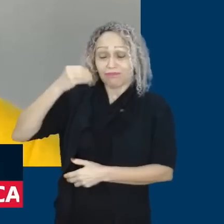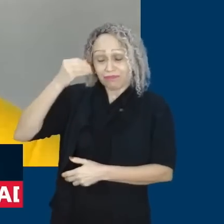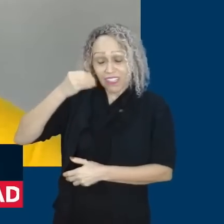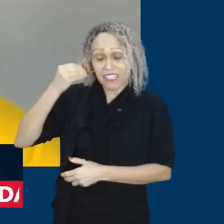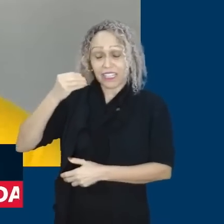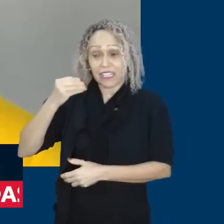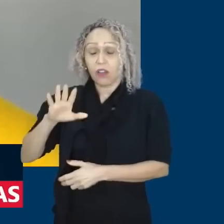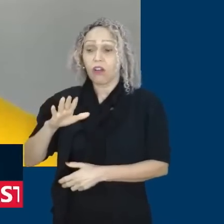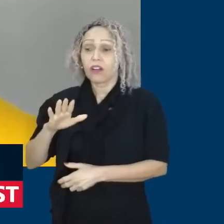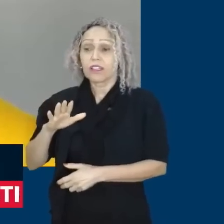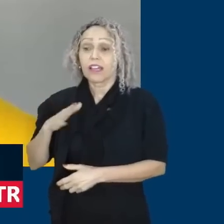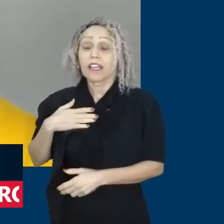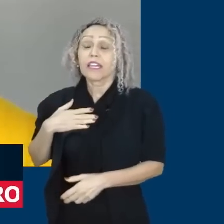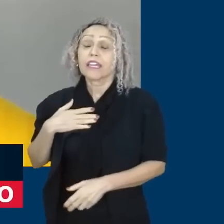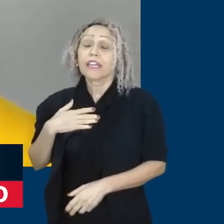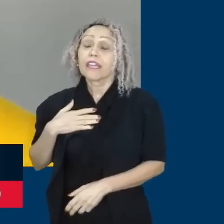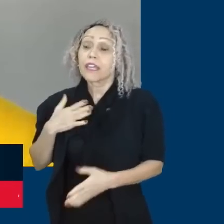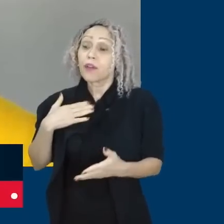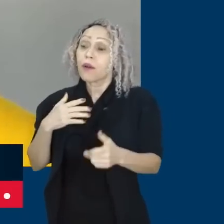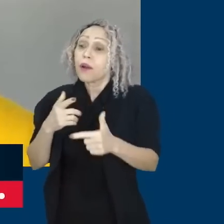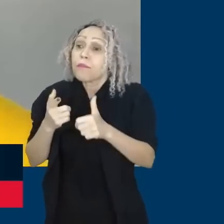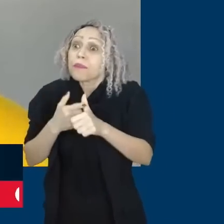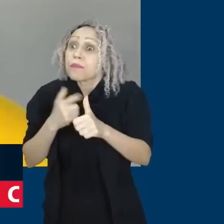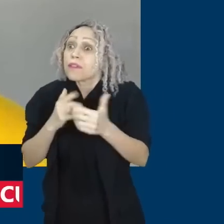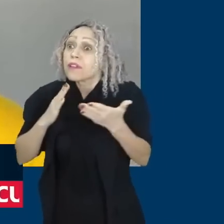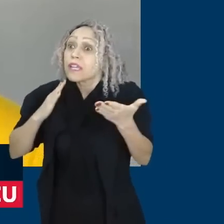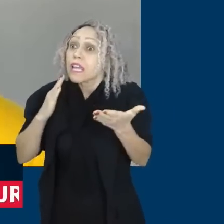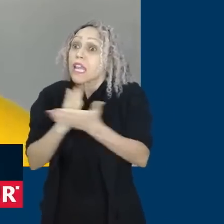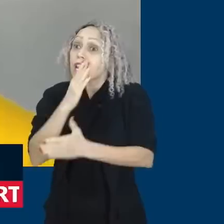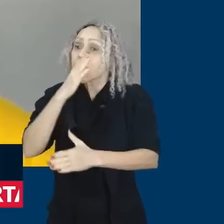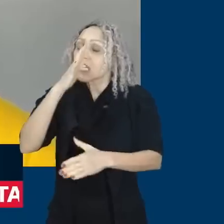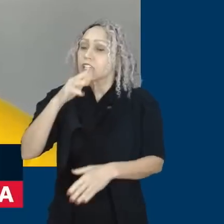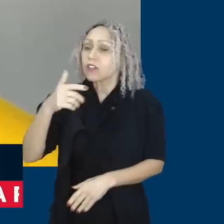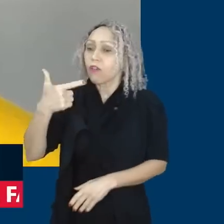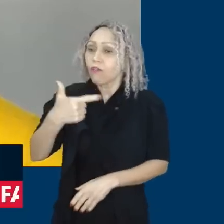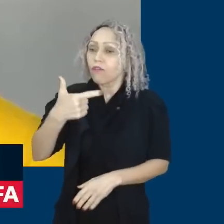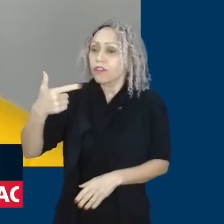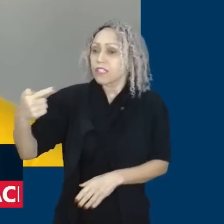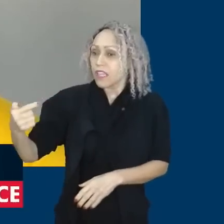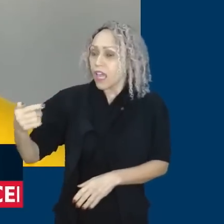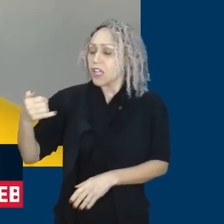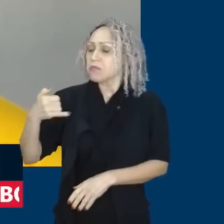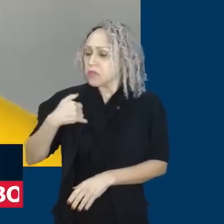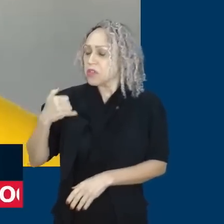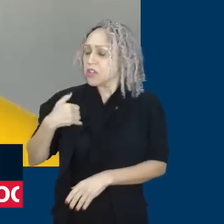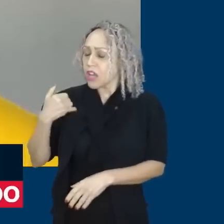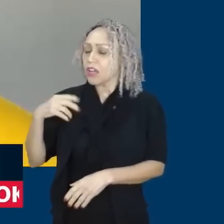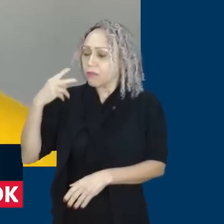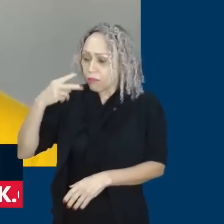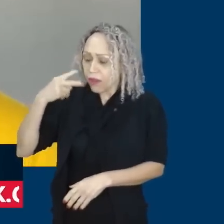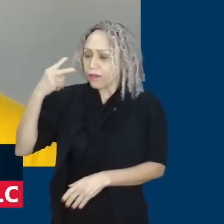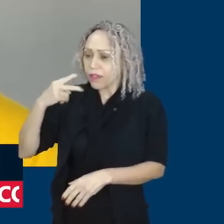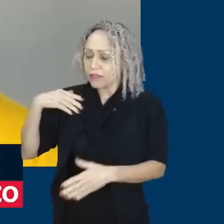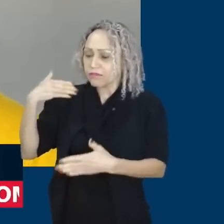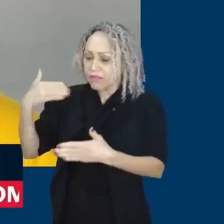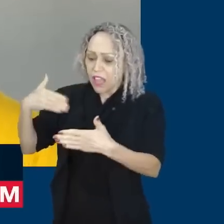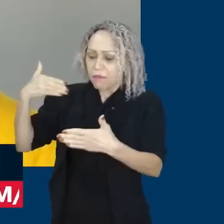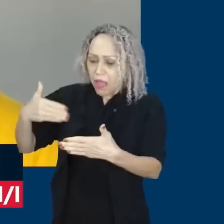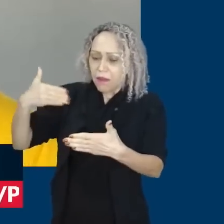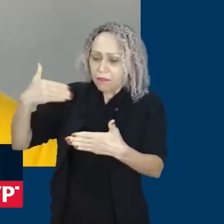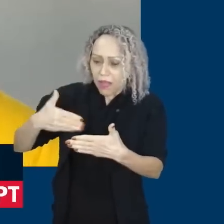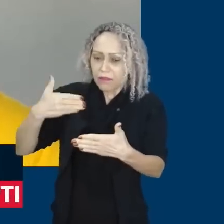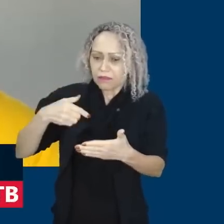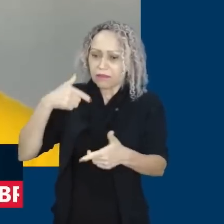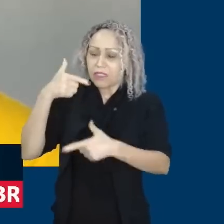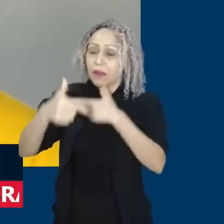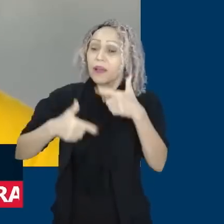me elegi com 27 anos, e dentro dessa perspectiva, a gente foi trabalhando nas pautas voltadas a